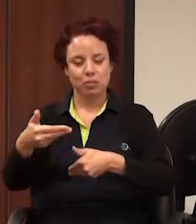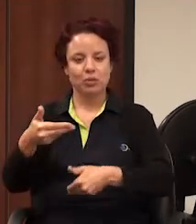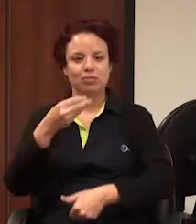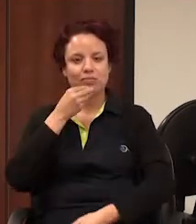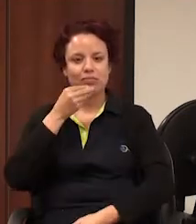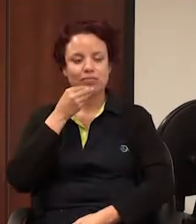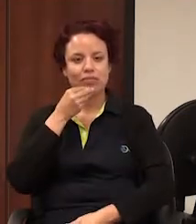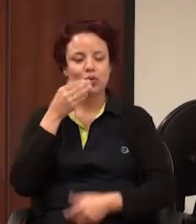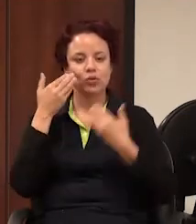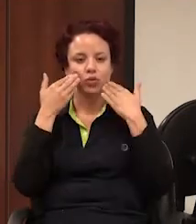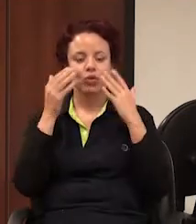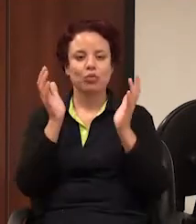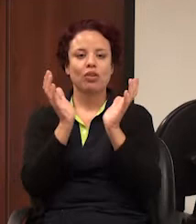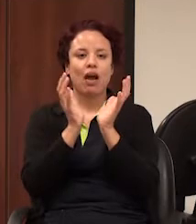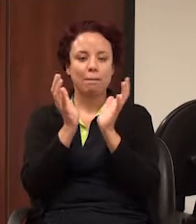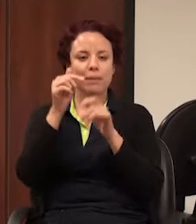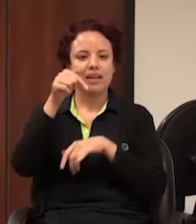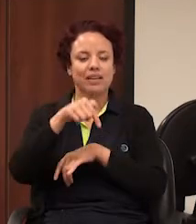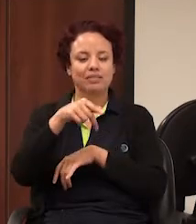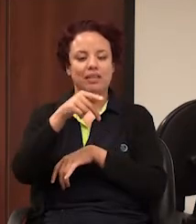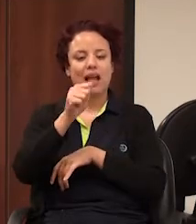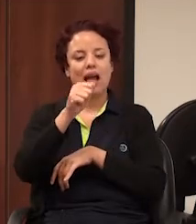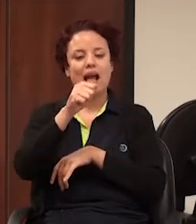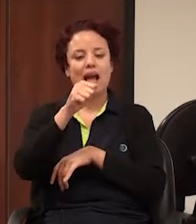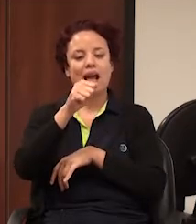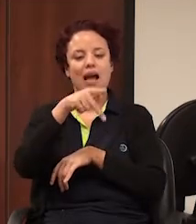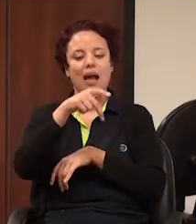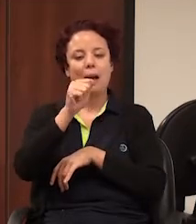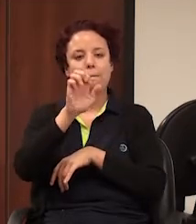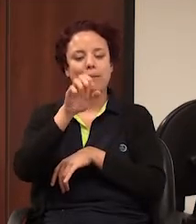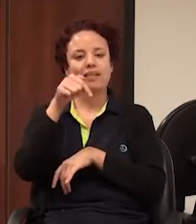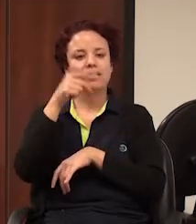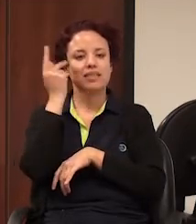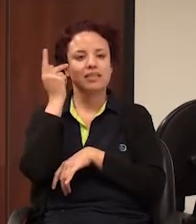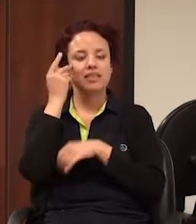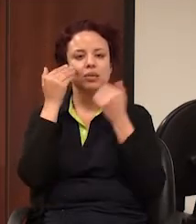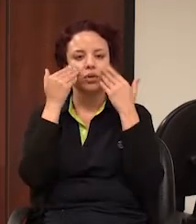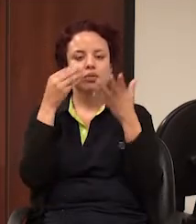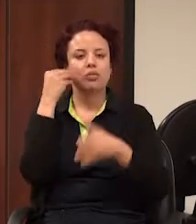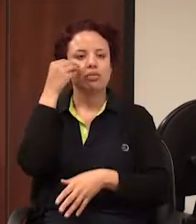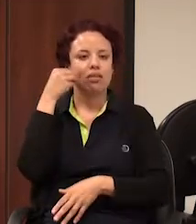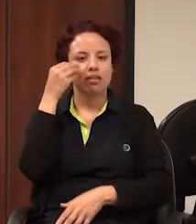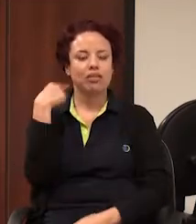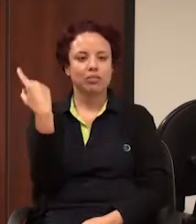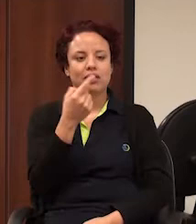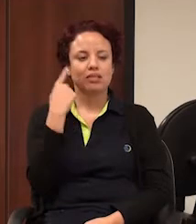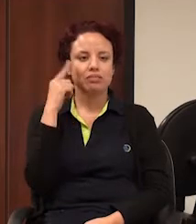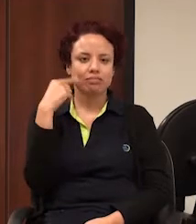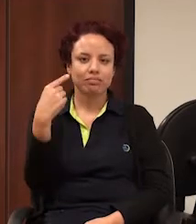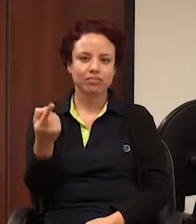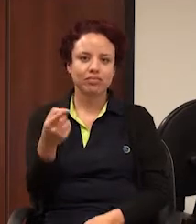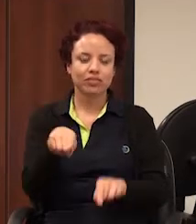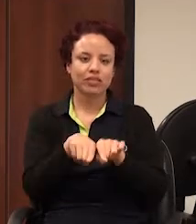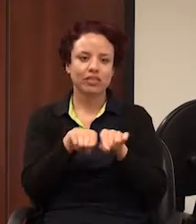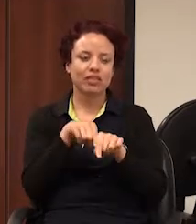trazer a PAI aqui de São Paulo, para falar, contar um pouquinho da sua experiência, do seu dia a dia, e das